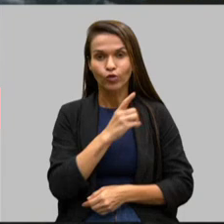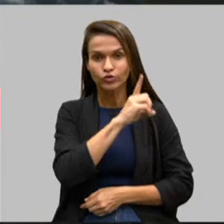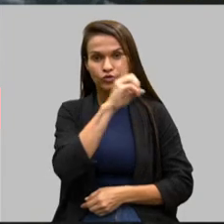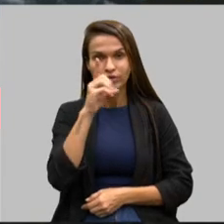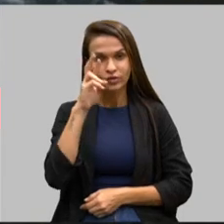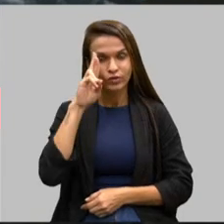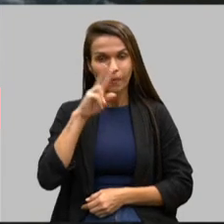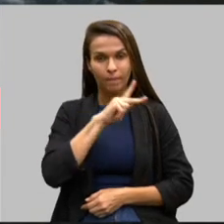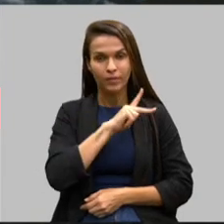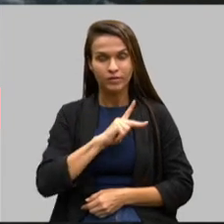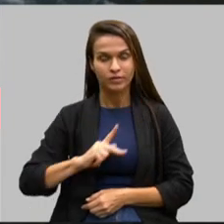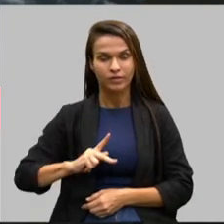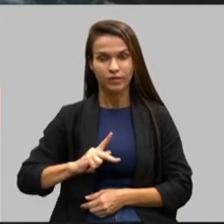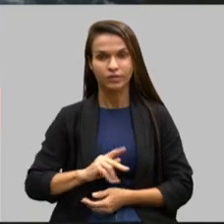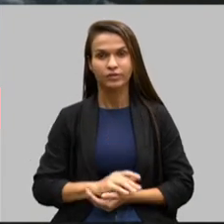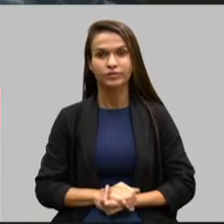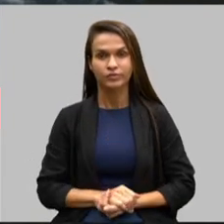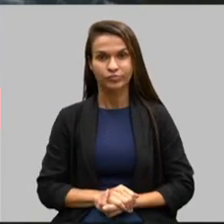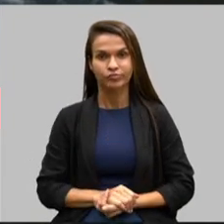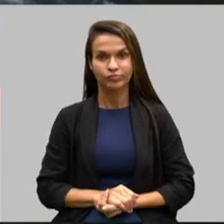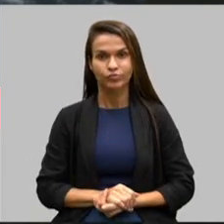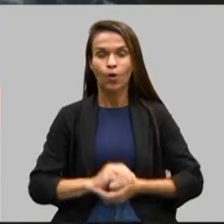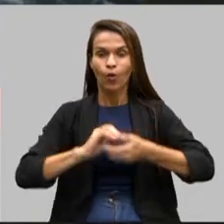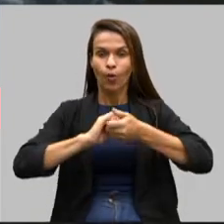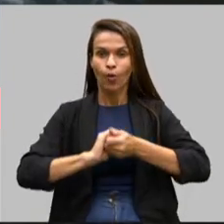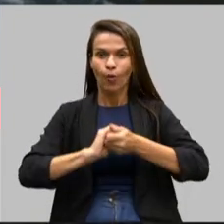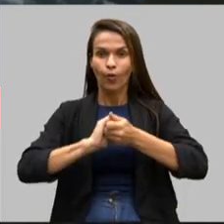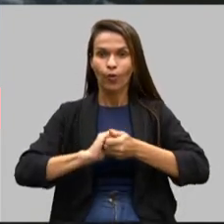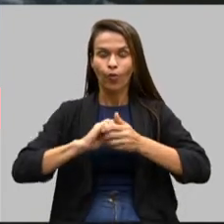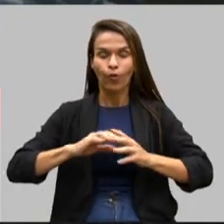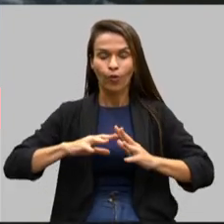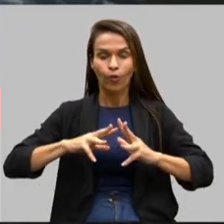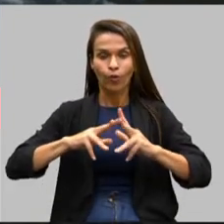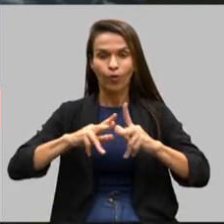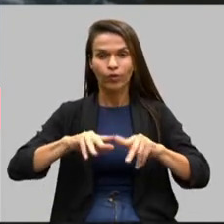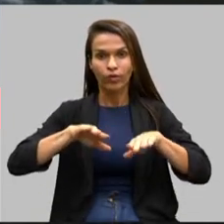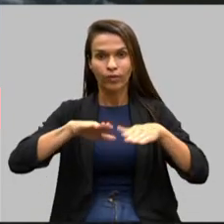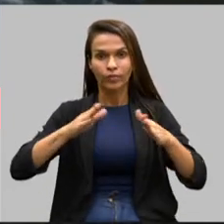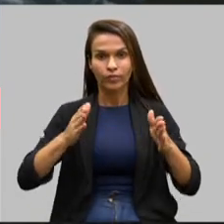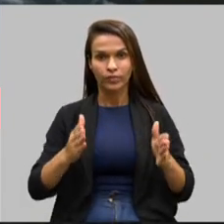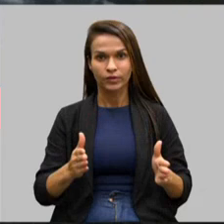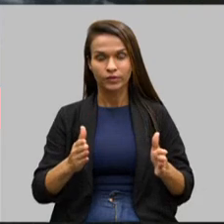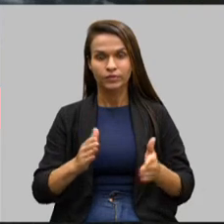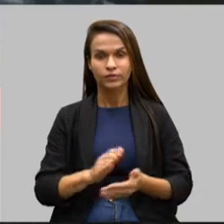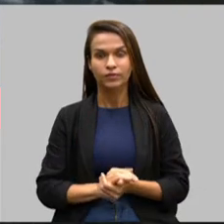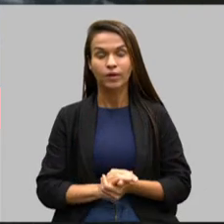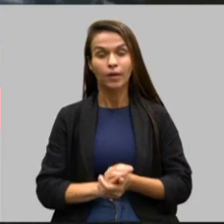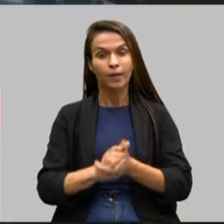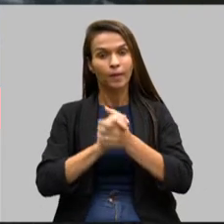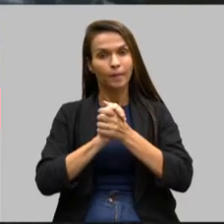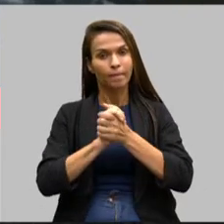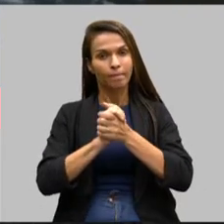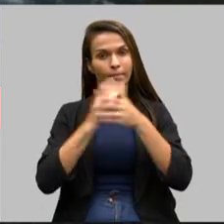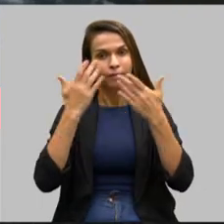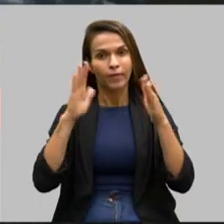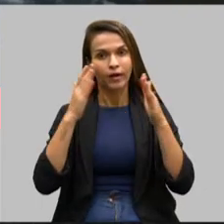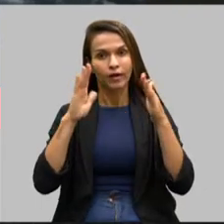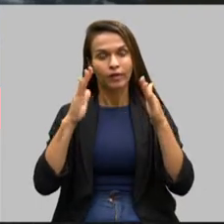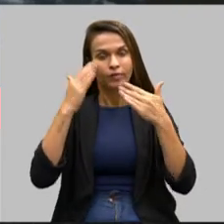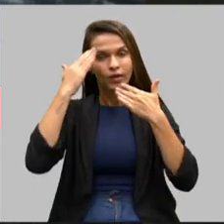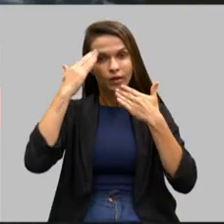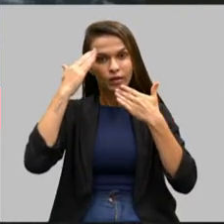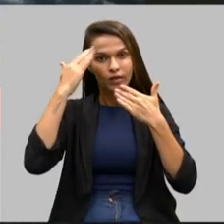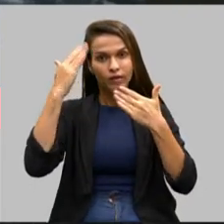presidente. Seu nome cumprimento toda a mesa. E de parabenizar e agradecer por